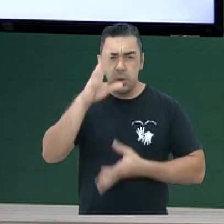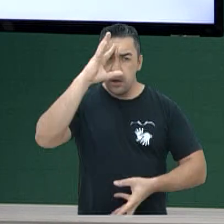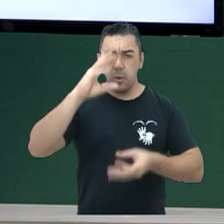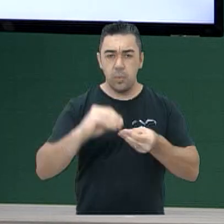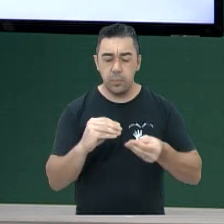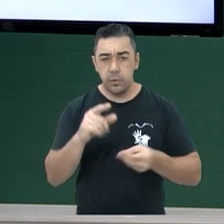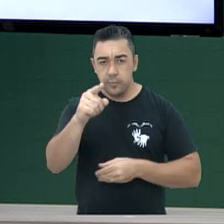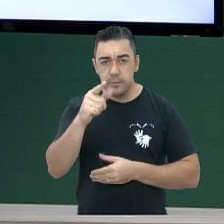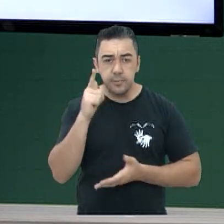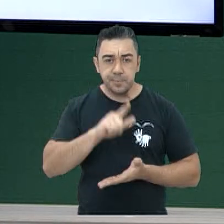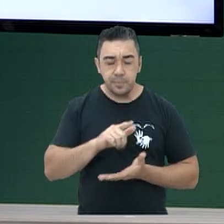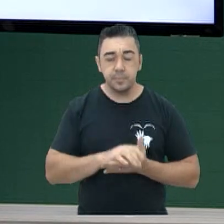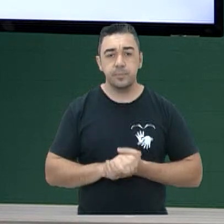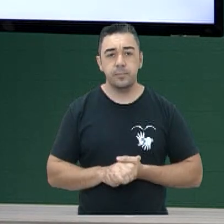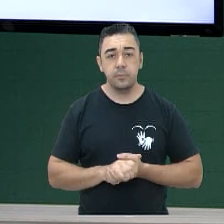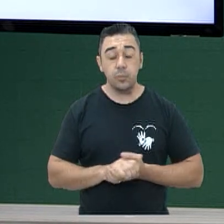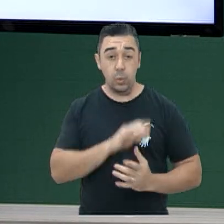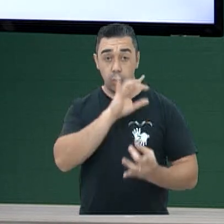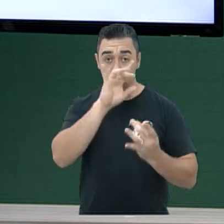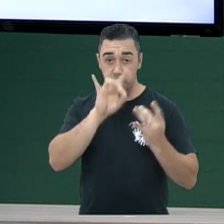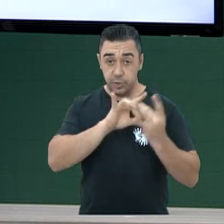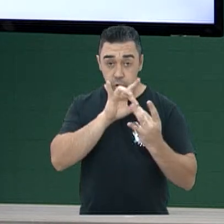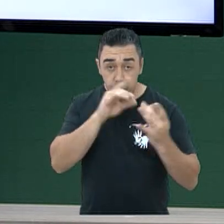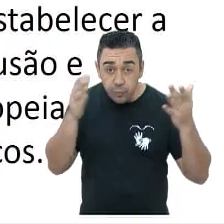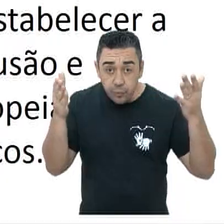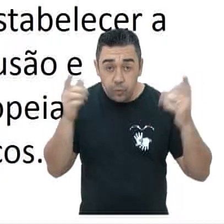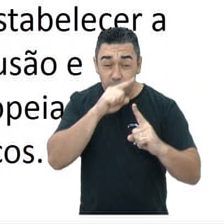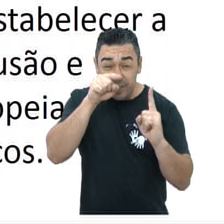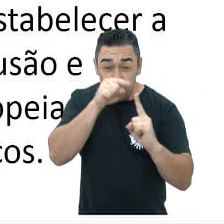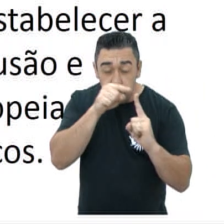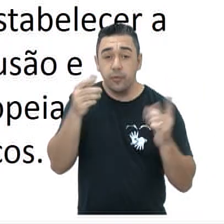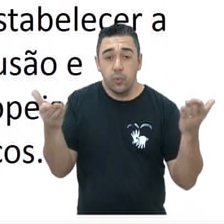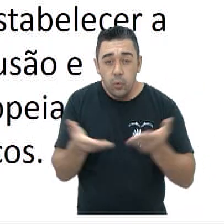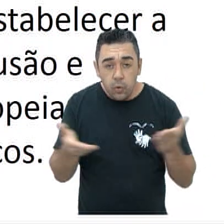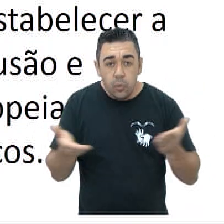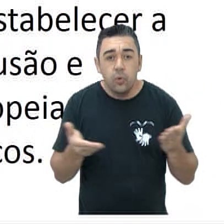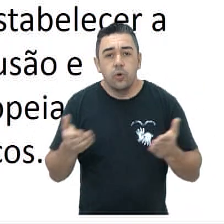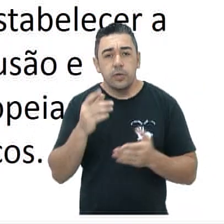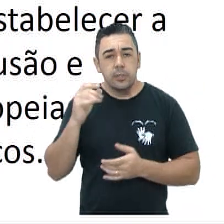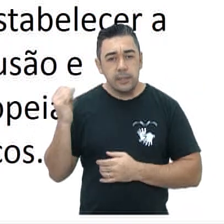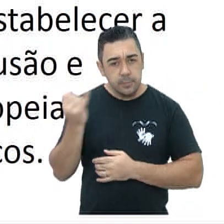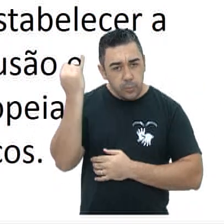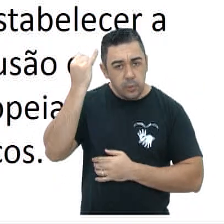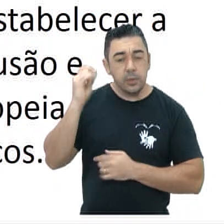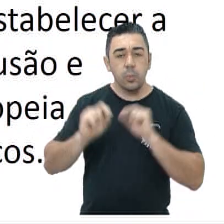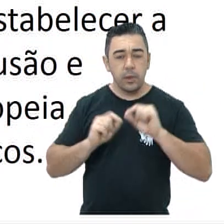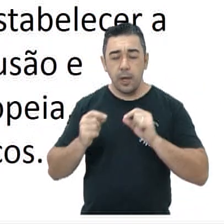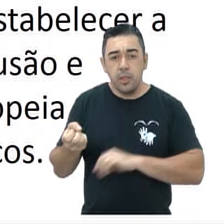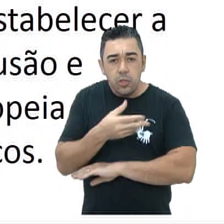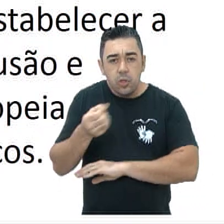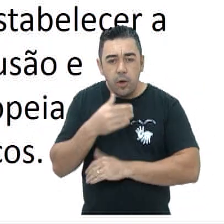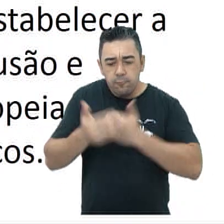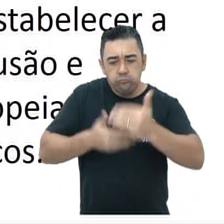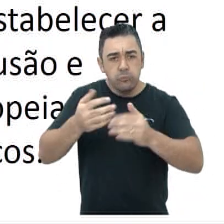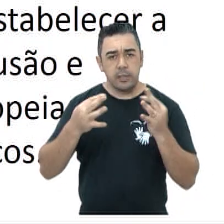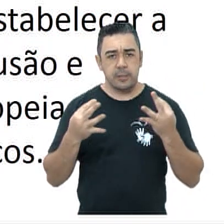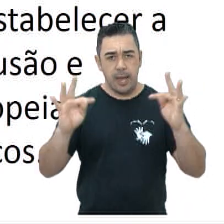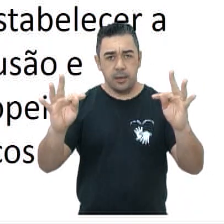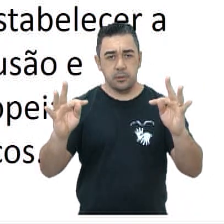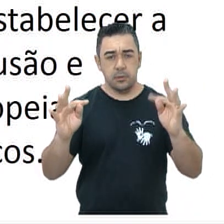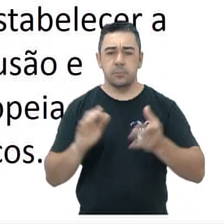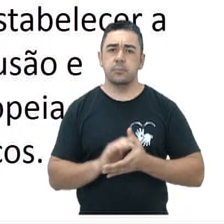compreensão vai permitir? Então o objetivo hoje da aula é compreender a importância das inovações técnicas no campo,